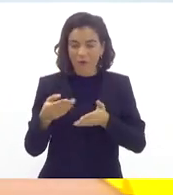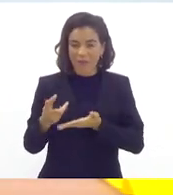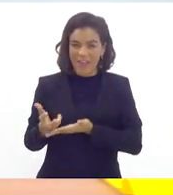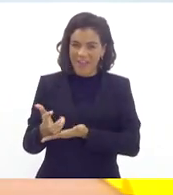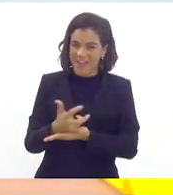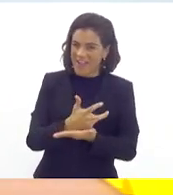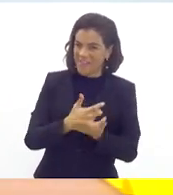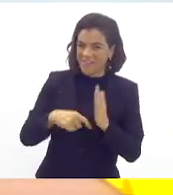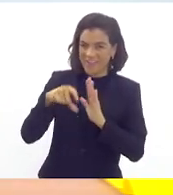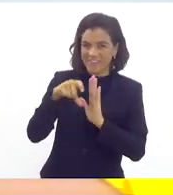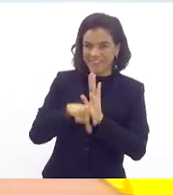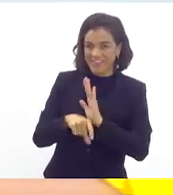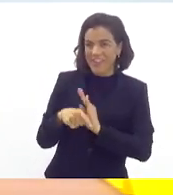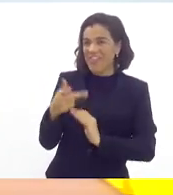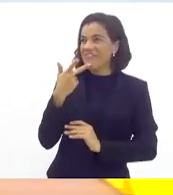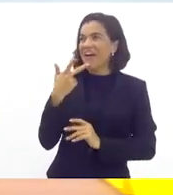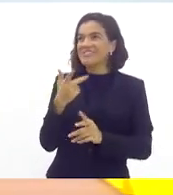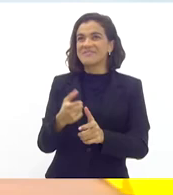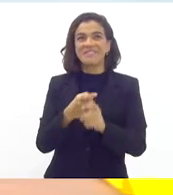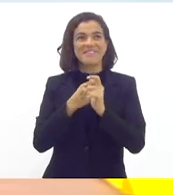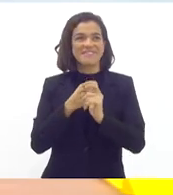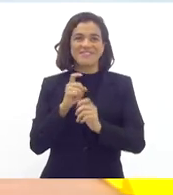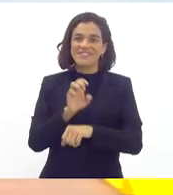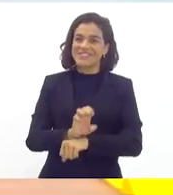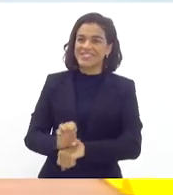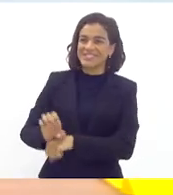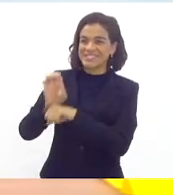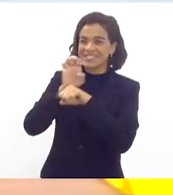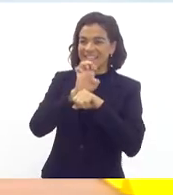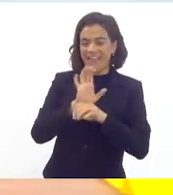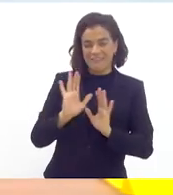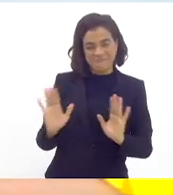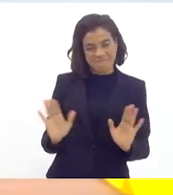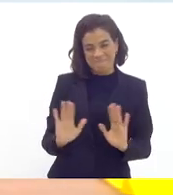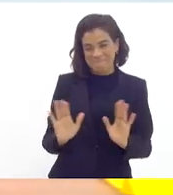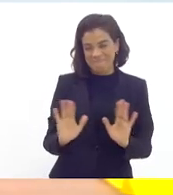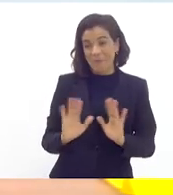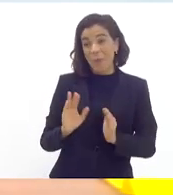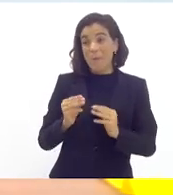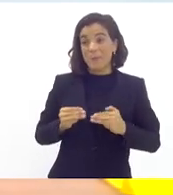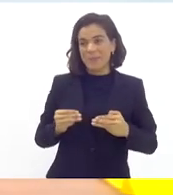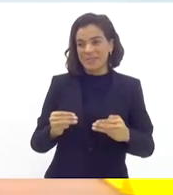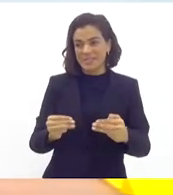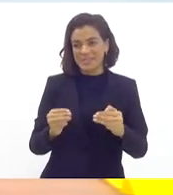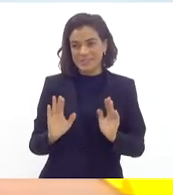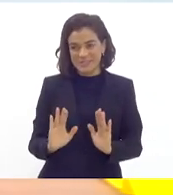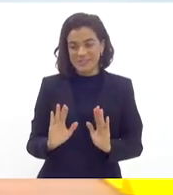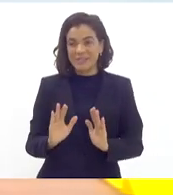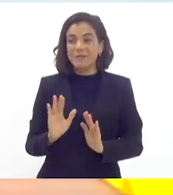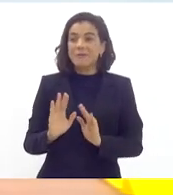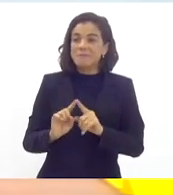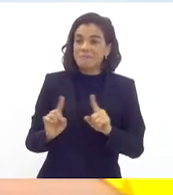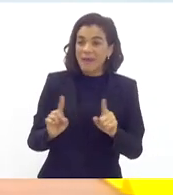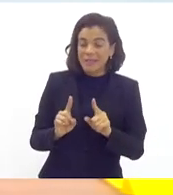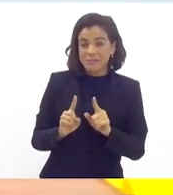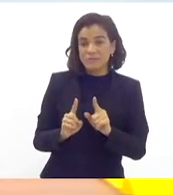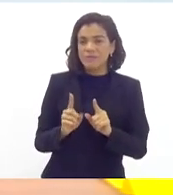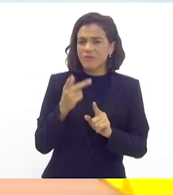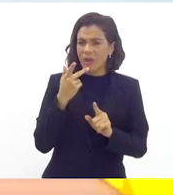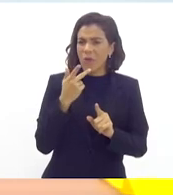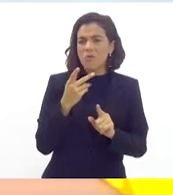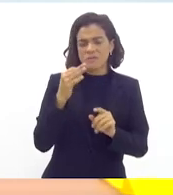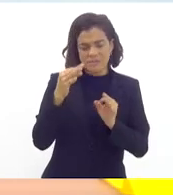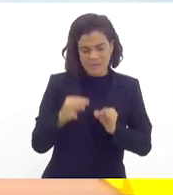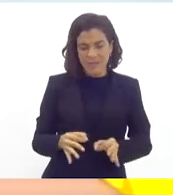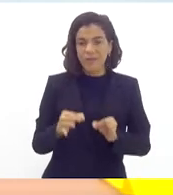não cuido de dívida dos estados. Está lá com o secretário do Tesouro, obviamente, o ministro. Mas eu queria colocar, o senhor colocou o ponto certo